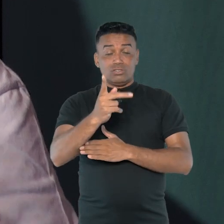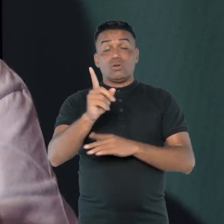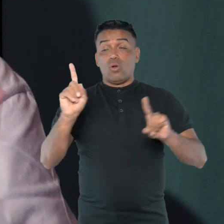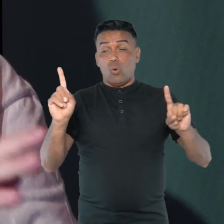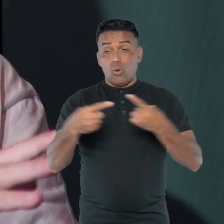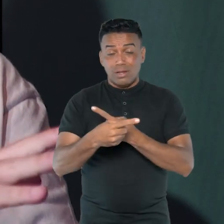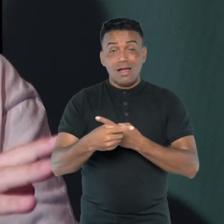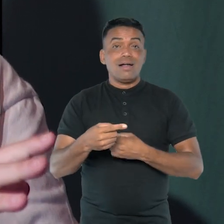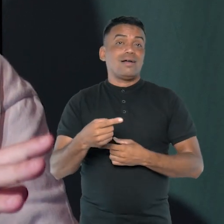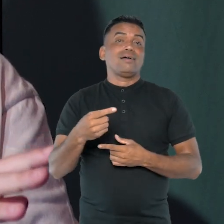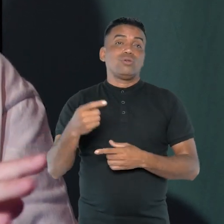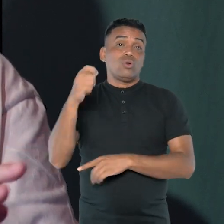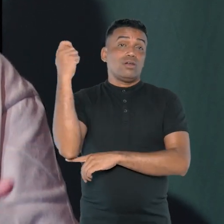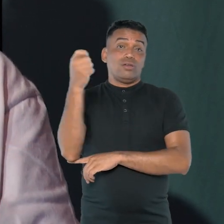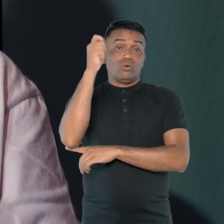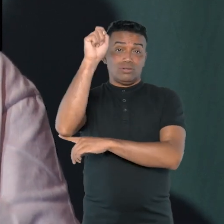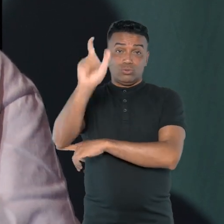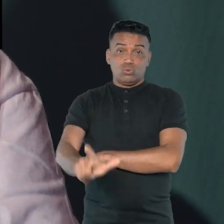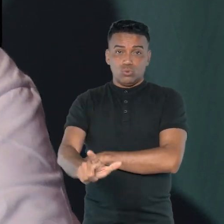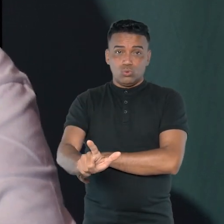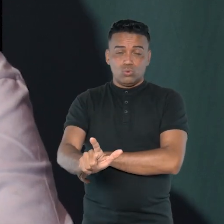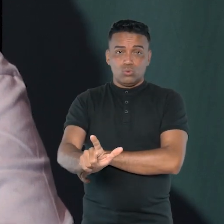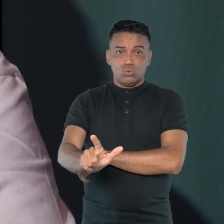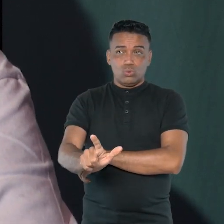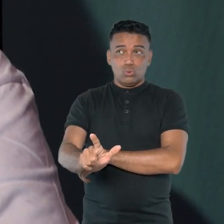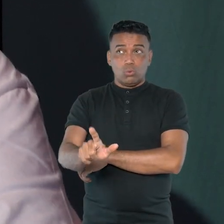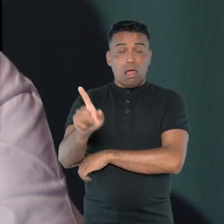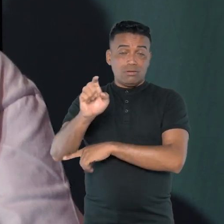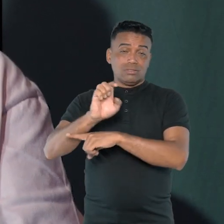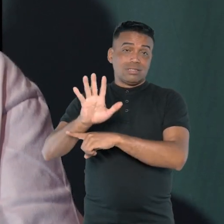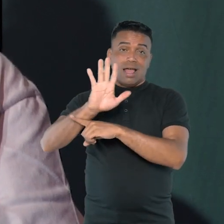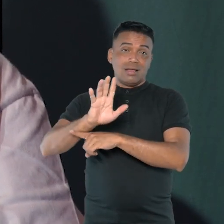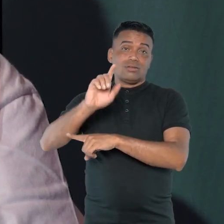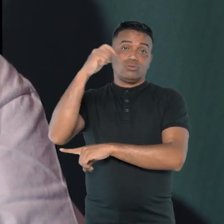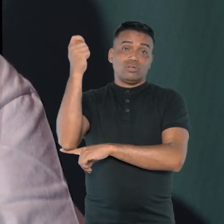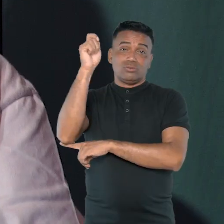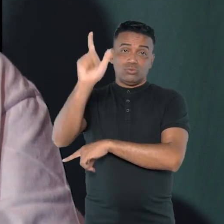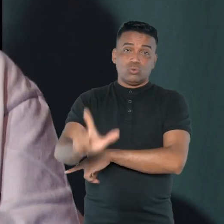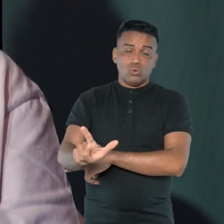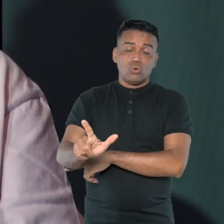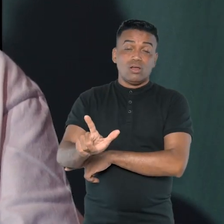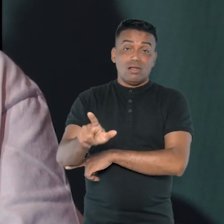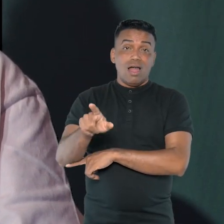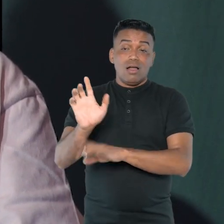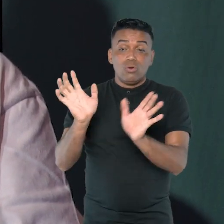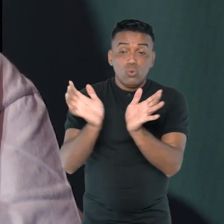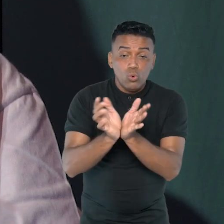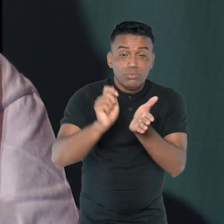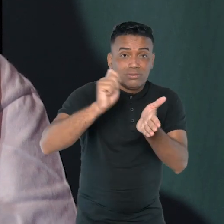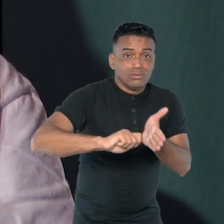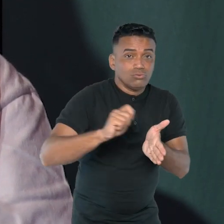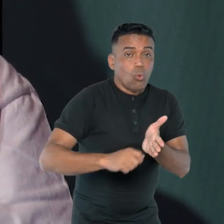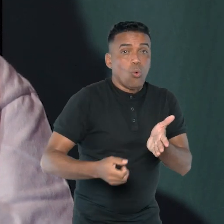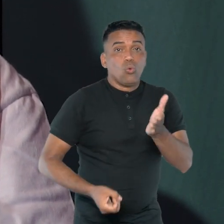que aconteceu no Rio Grande do Sul, né, onde os autores do Sul conseguiram montar um